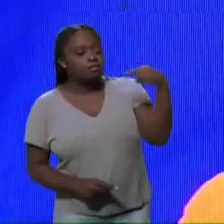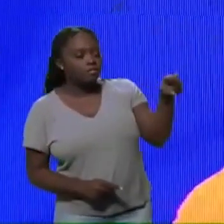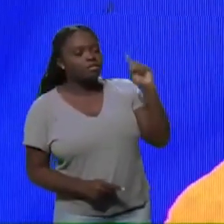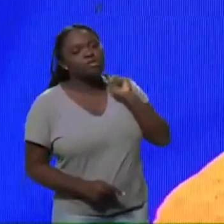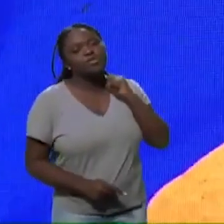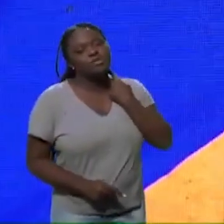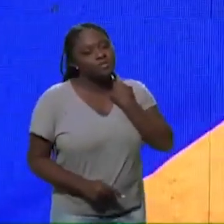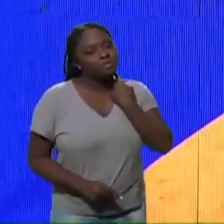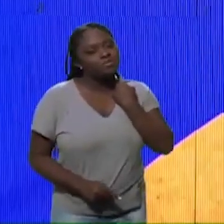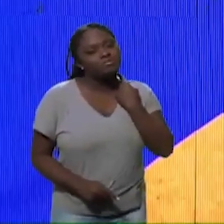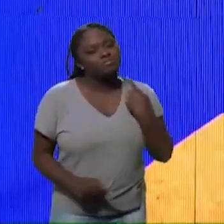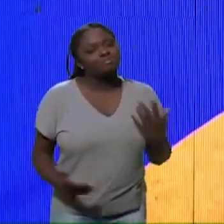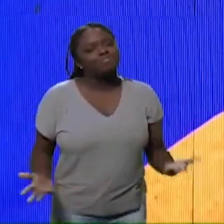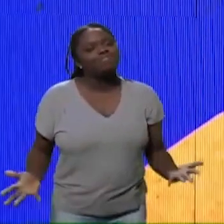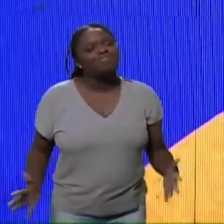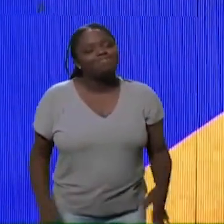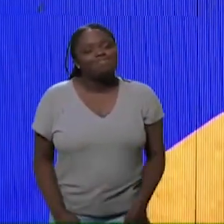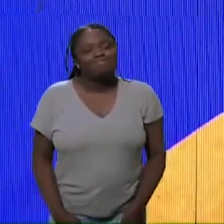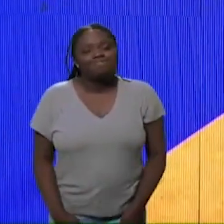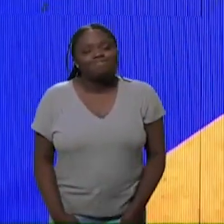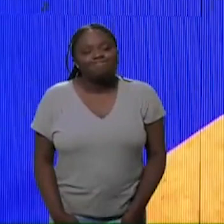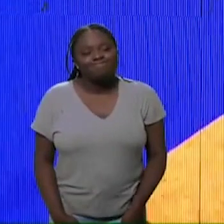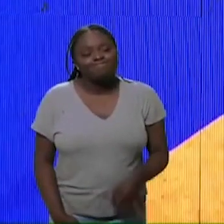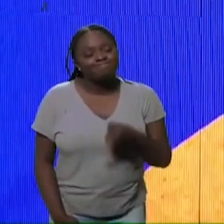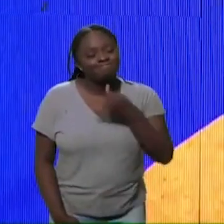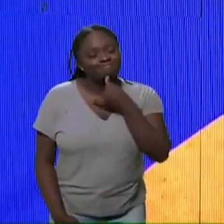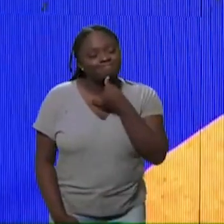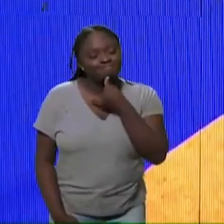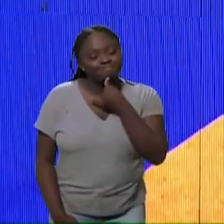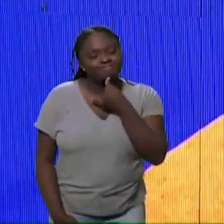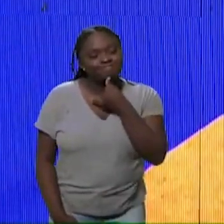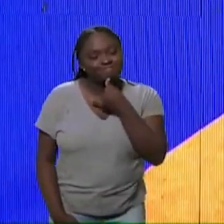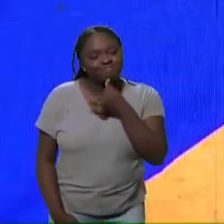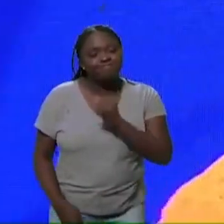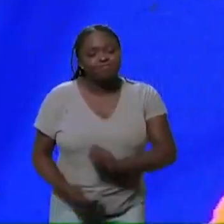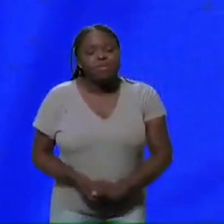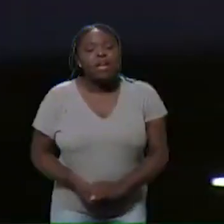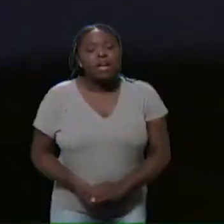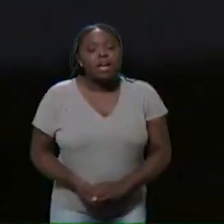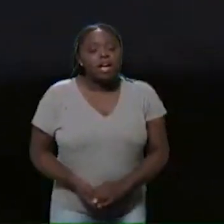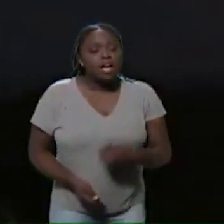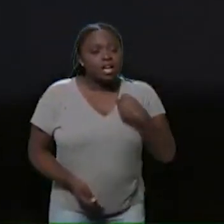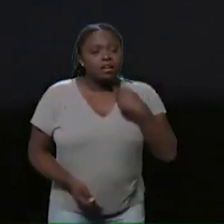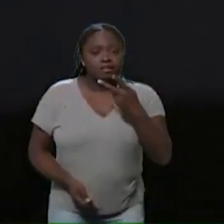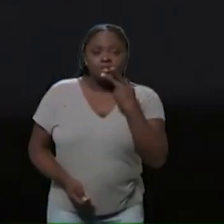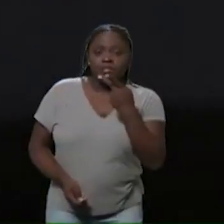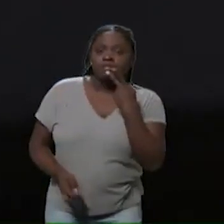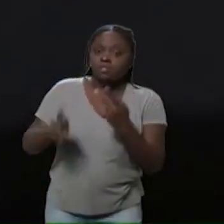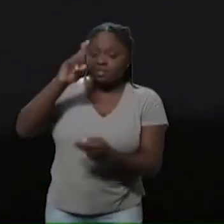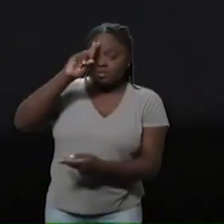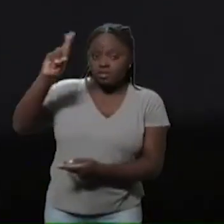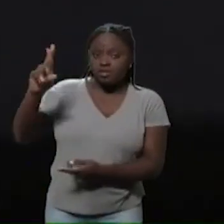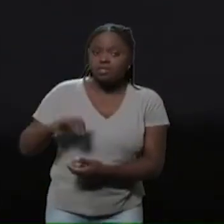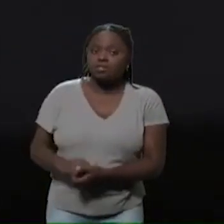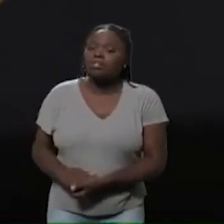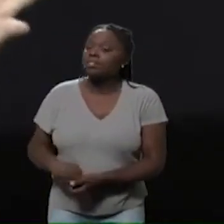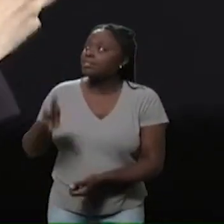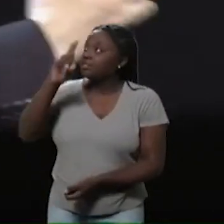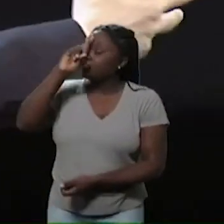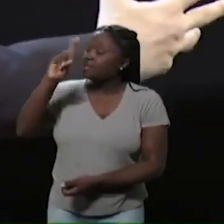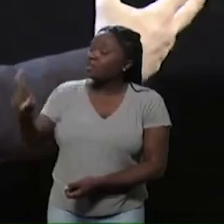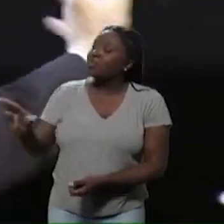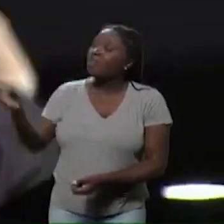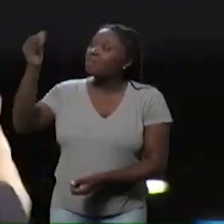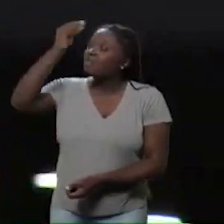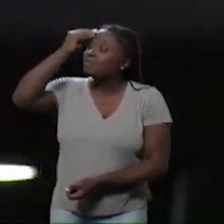sujou, ai, é muito triste. Quantas vezes na vida eu falei: Senhor, eu mesmo